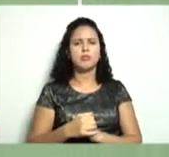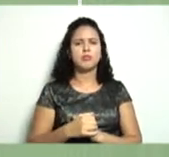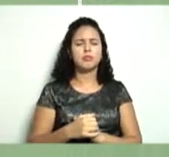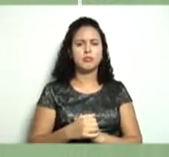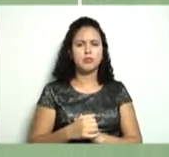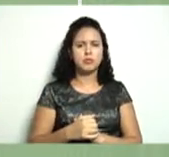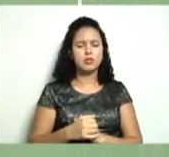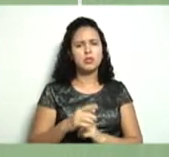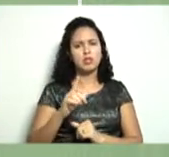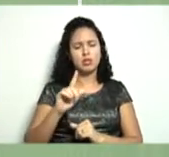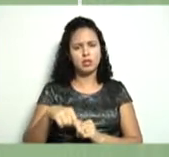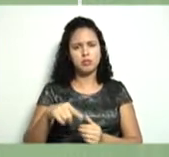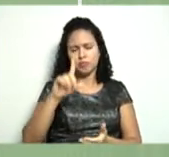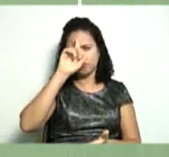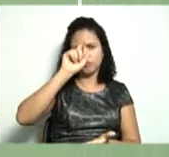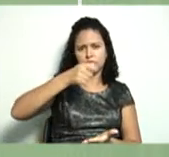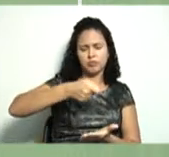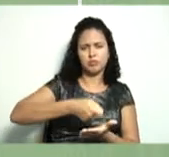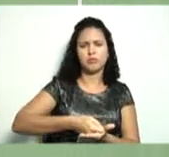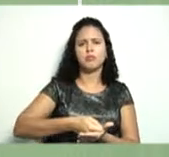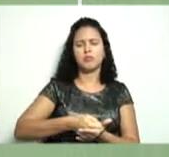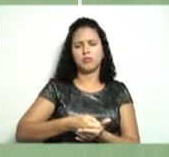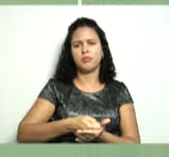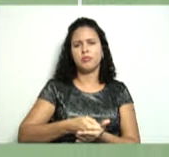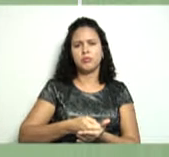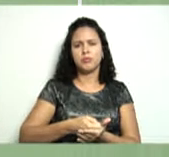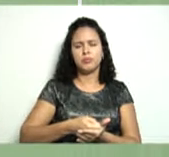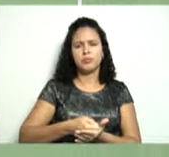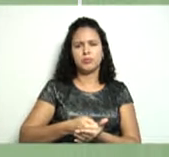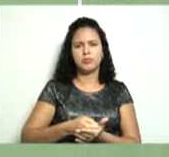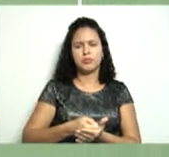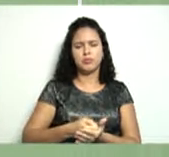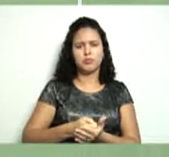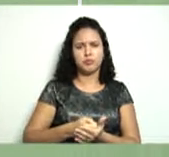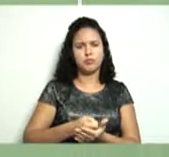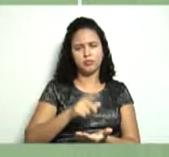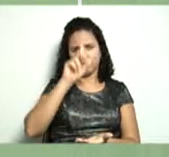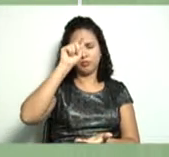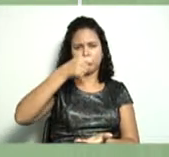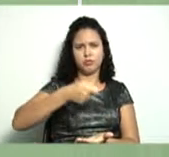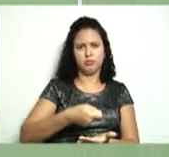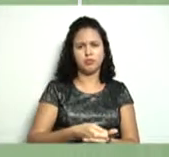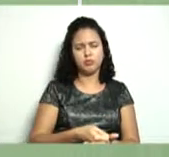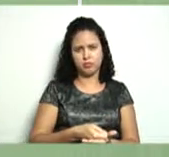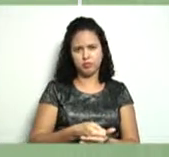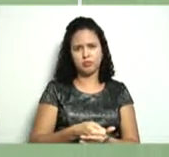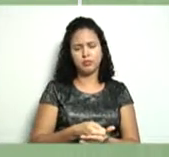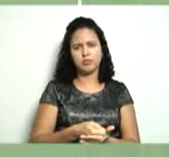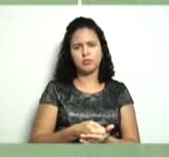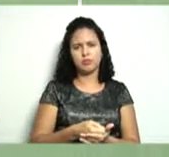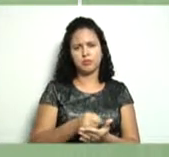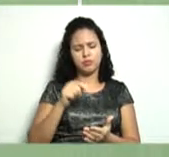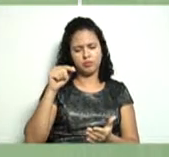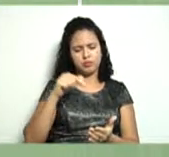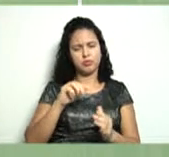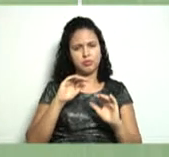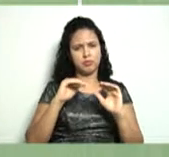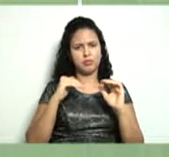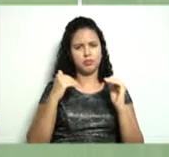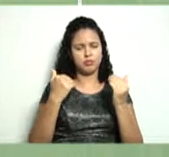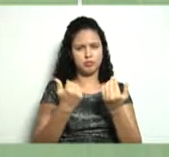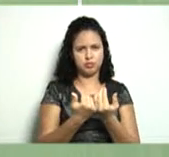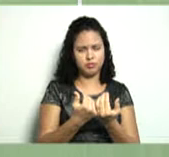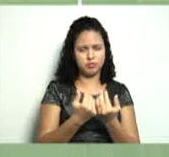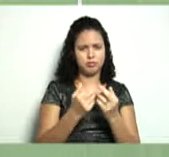as decisões serão tomadas, pessoal. As decisões serão tomadas na